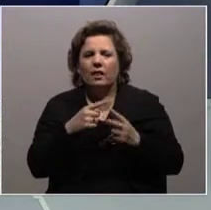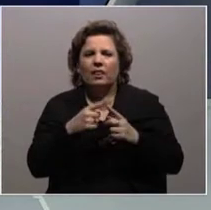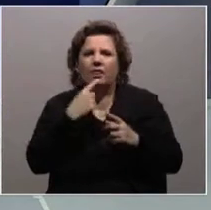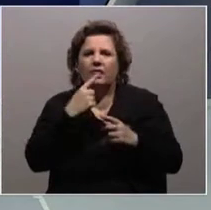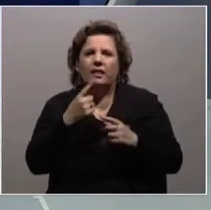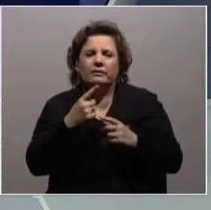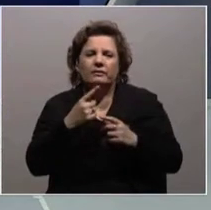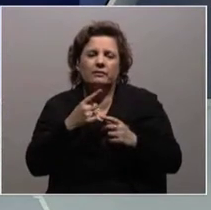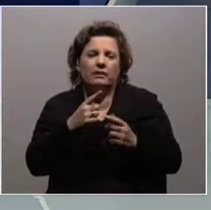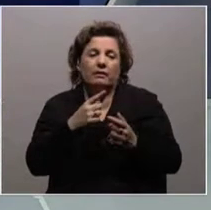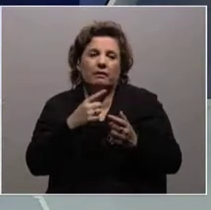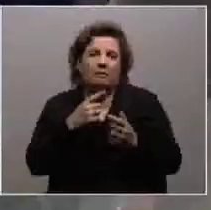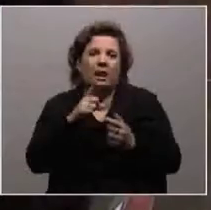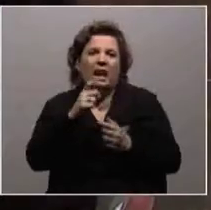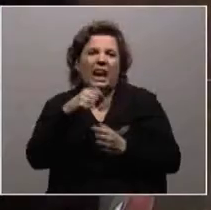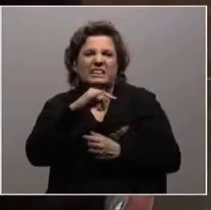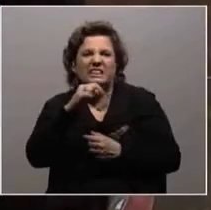negros